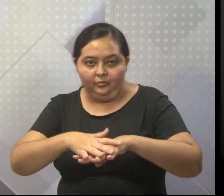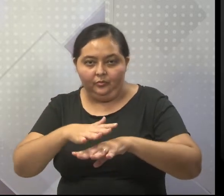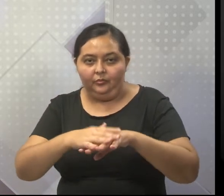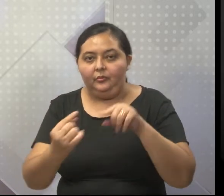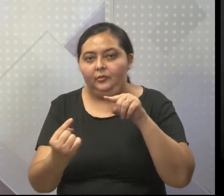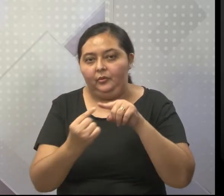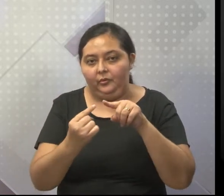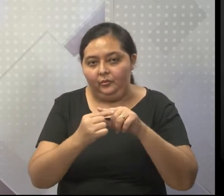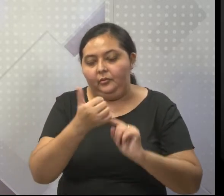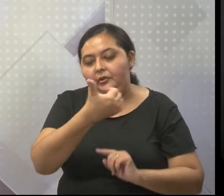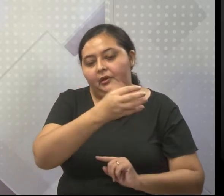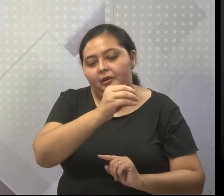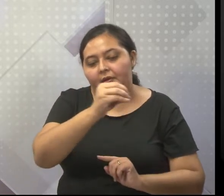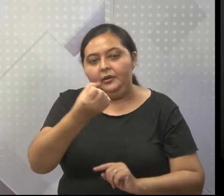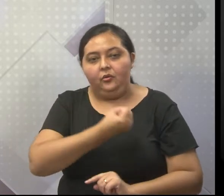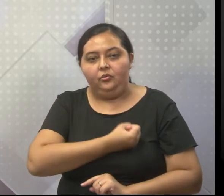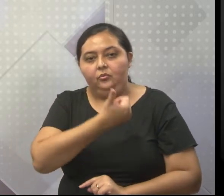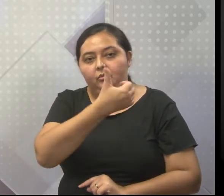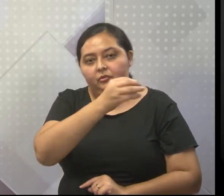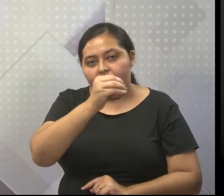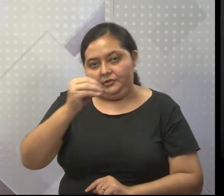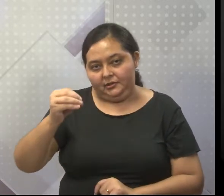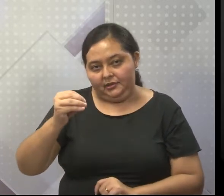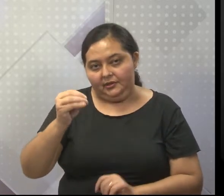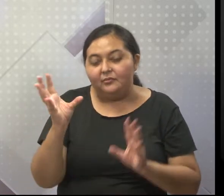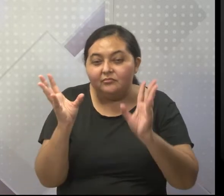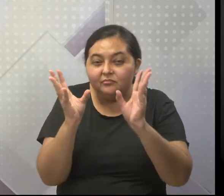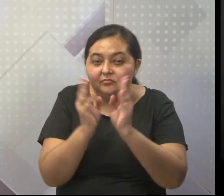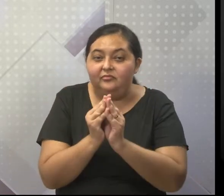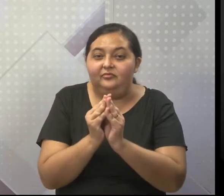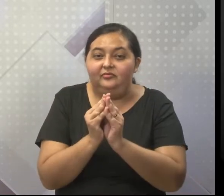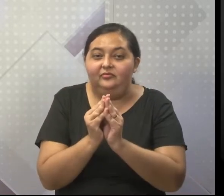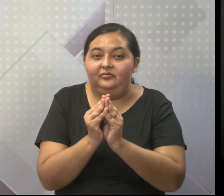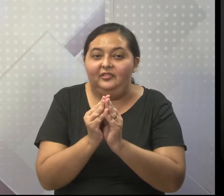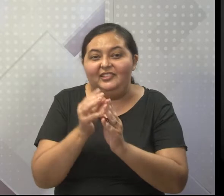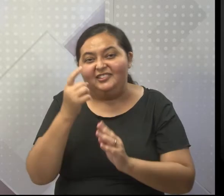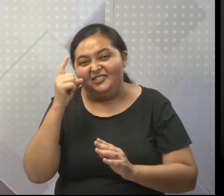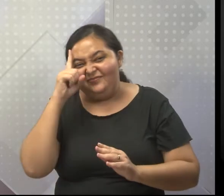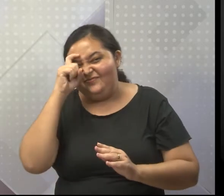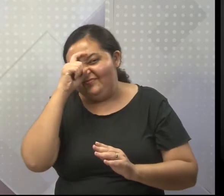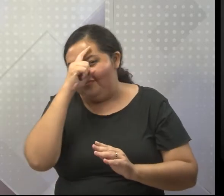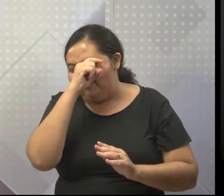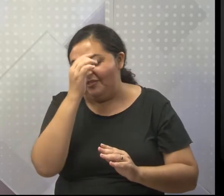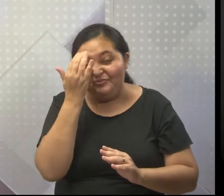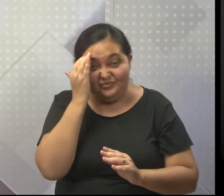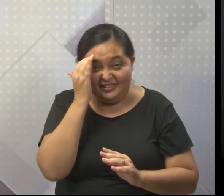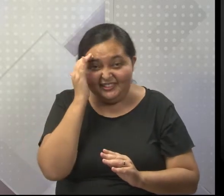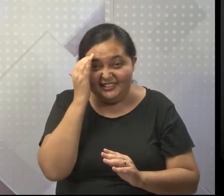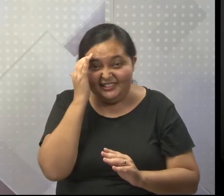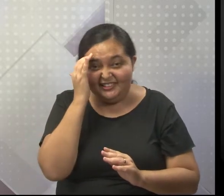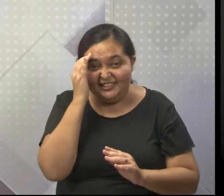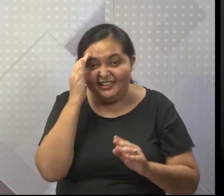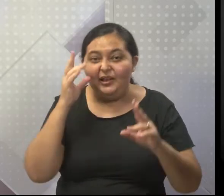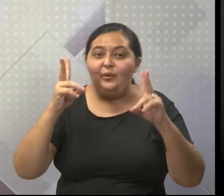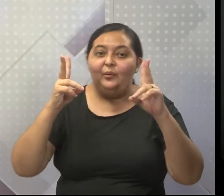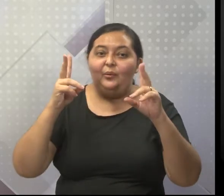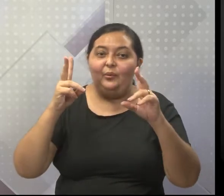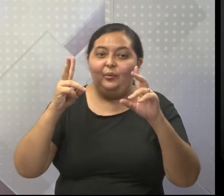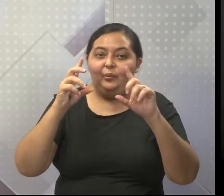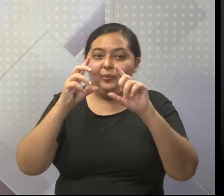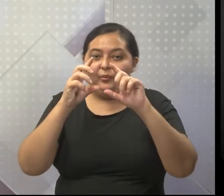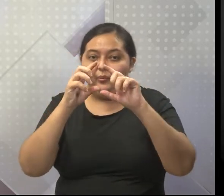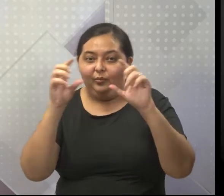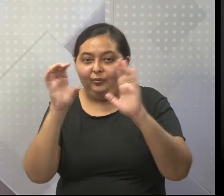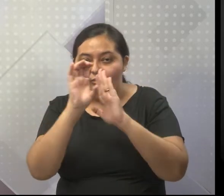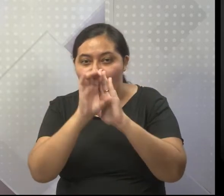número 100. Então, de forma resumida, porque aí a gente tem muita dificuldade para entender, às vezes, o conceito, né?